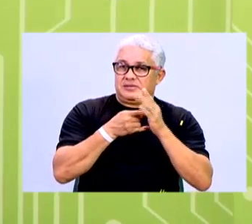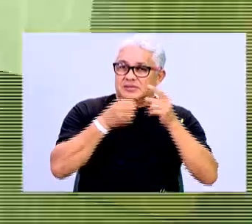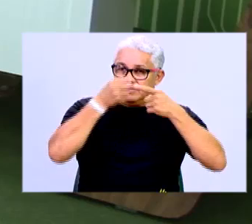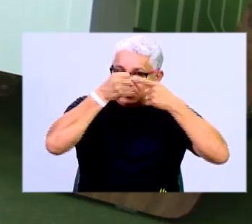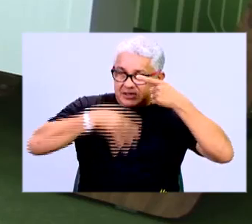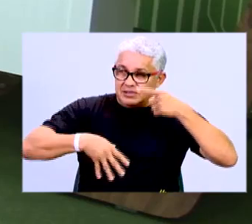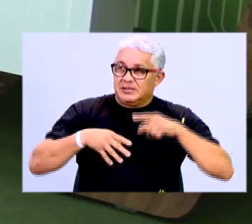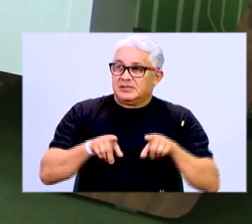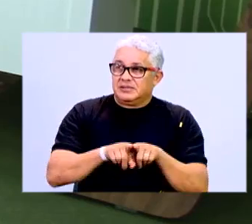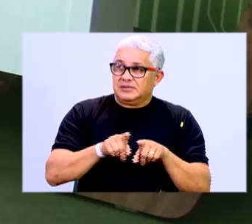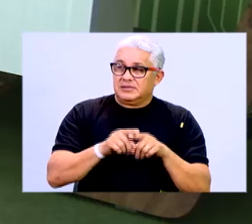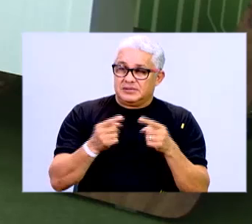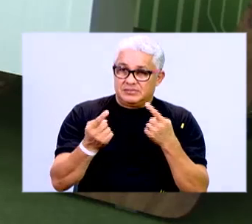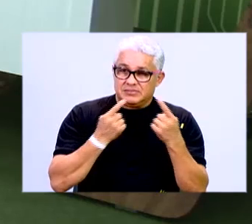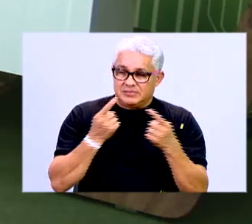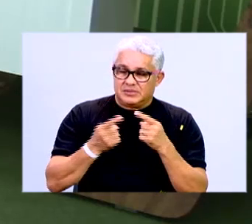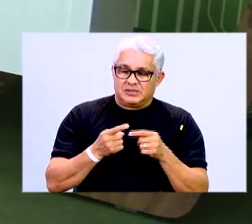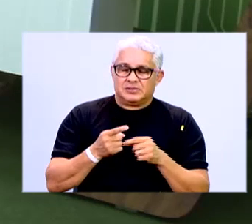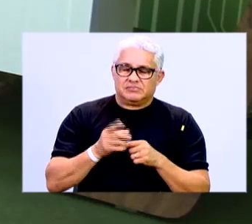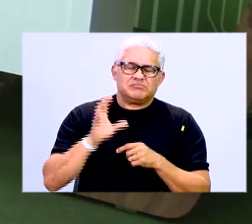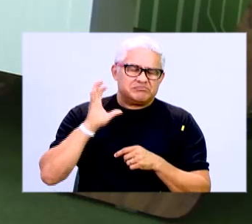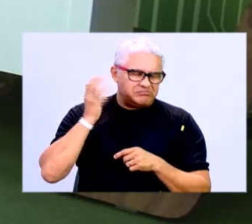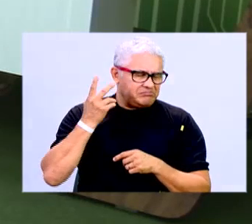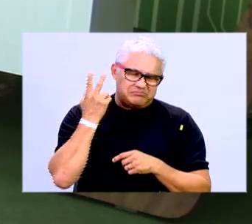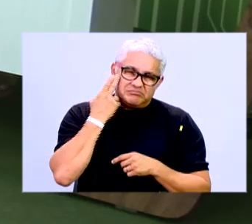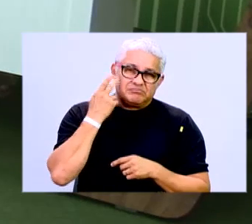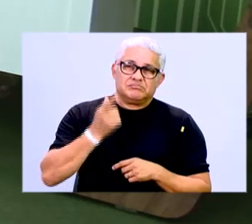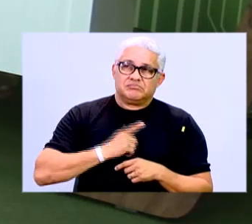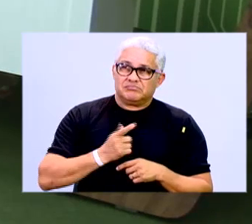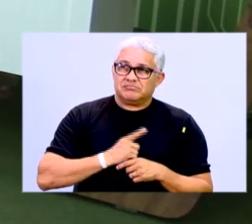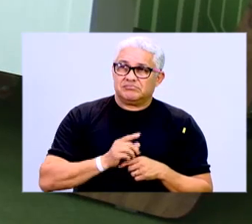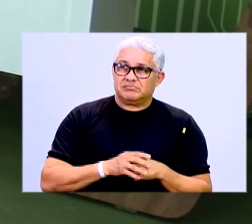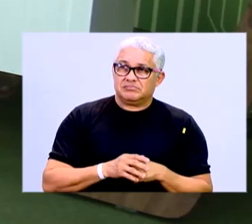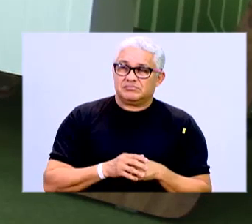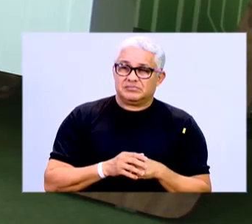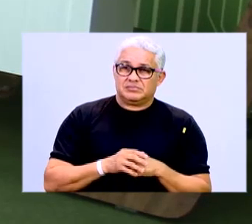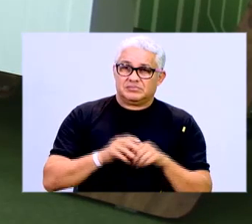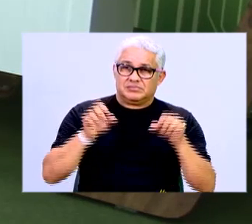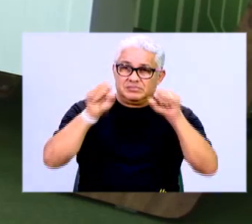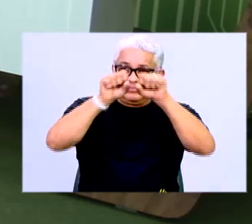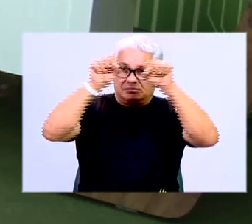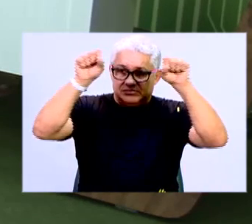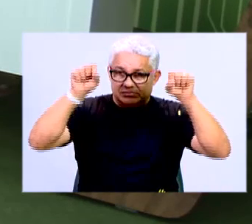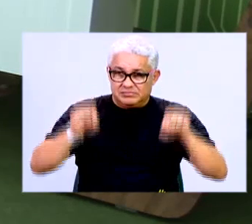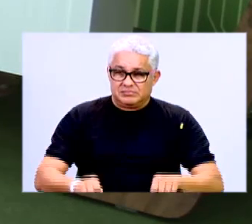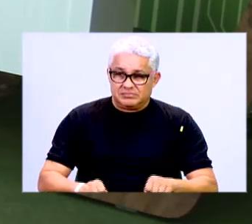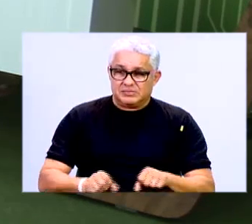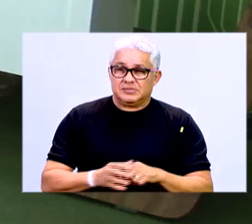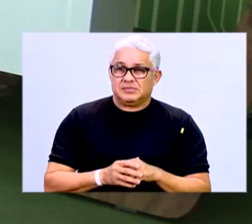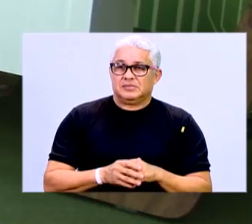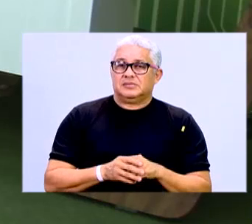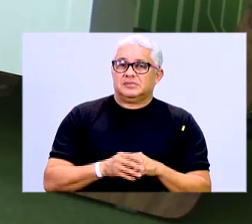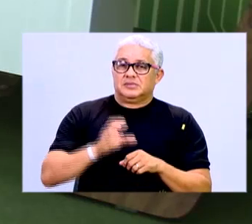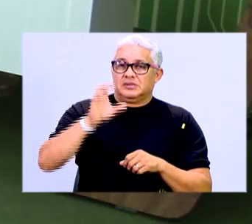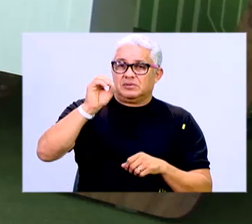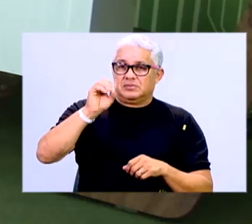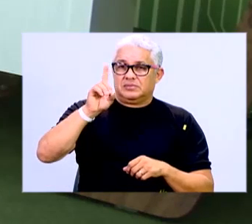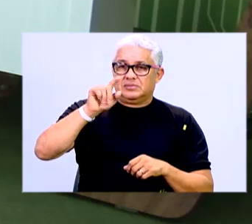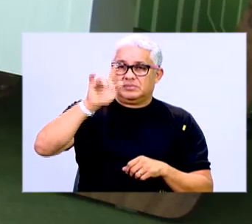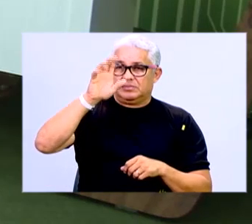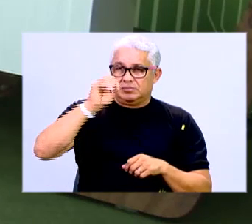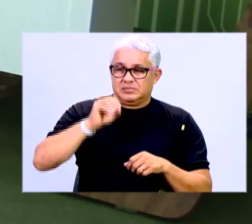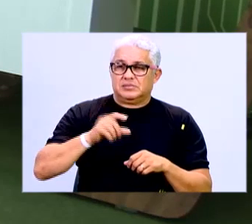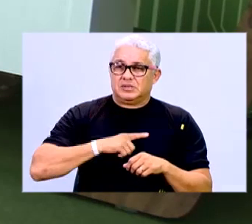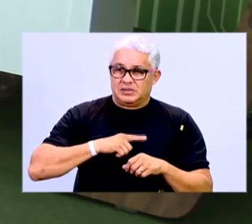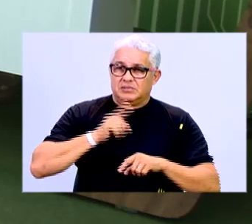professora? Como isso acontece muito, né, quando a gente estamos trabalhando na produção de sistemas, né, de codificarmos, estarmos com o